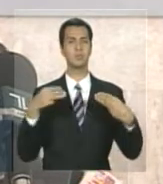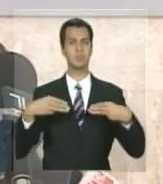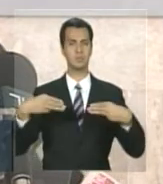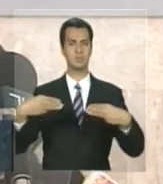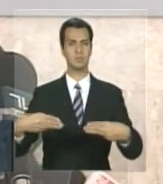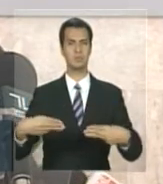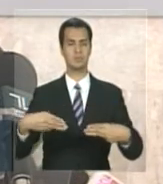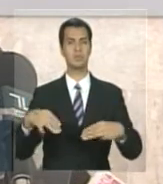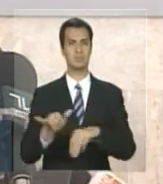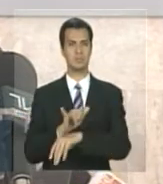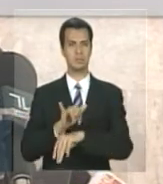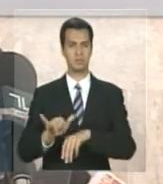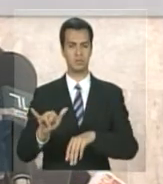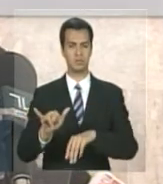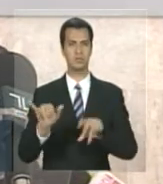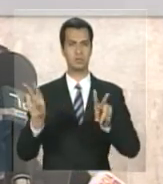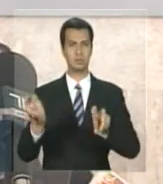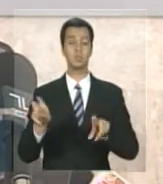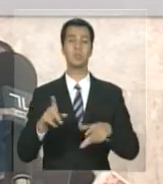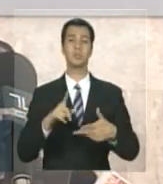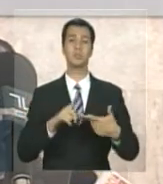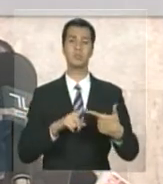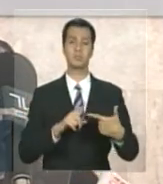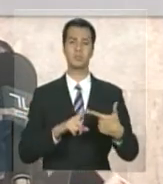Assuntos Estratégicos,